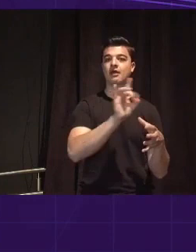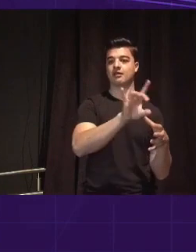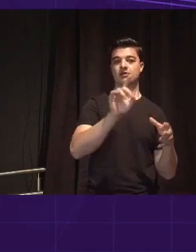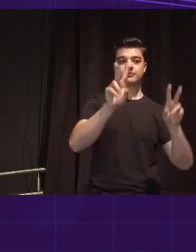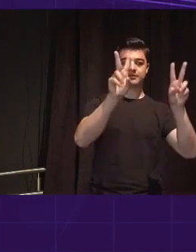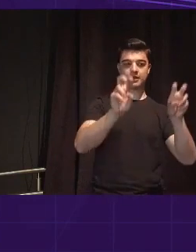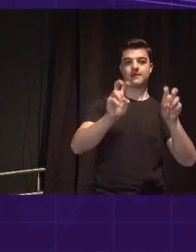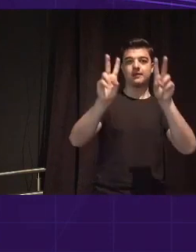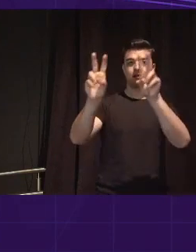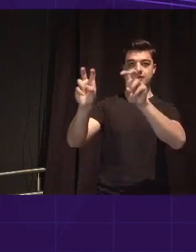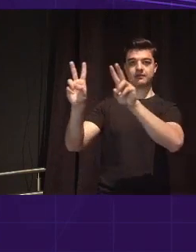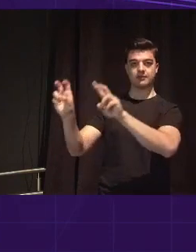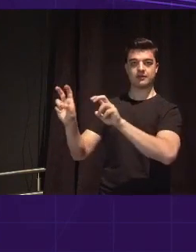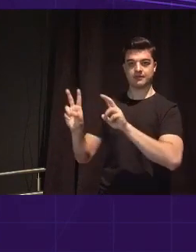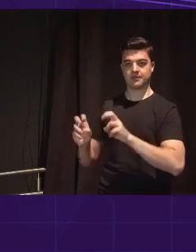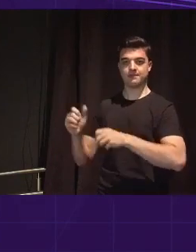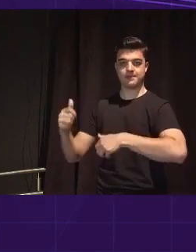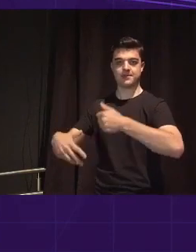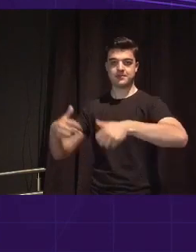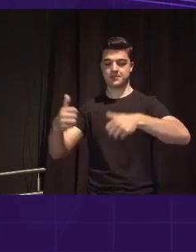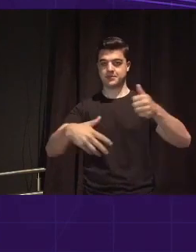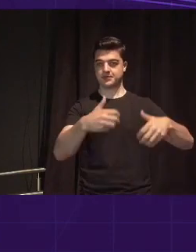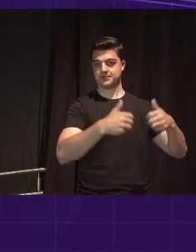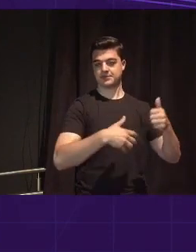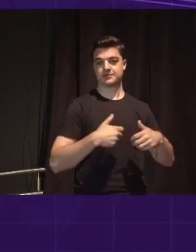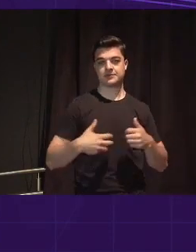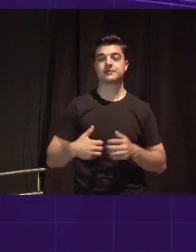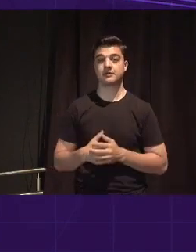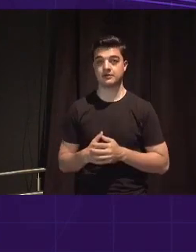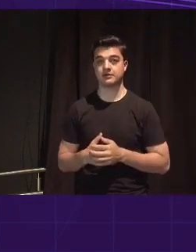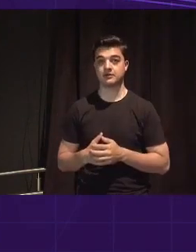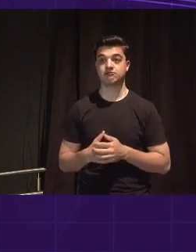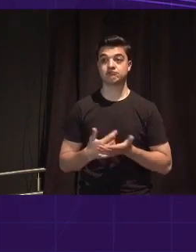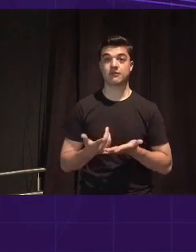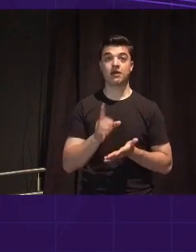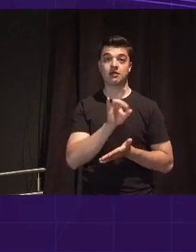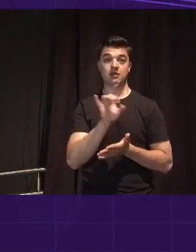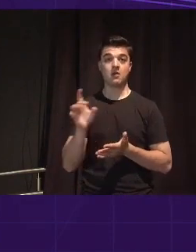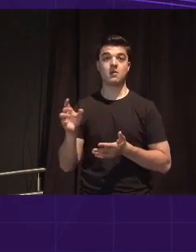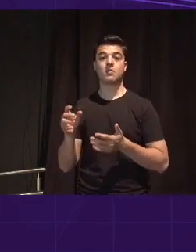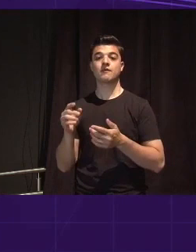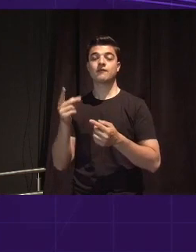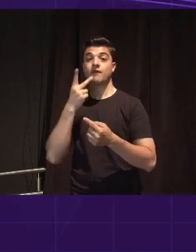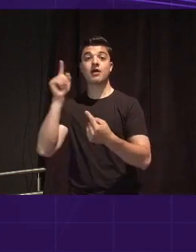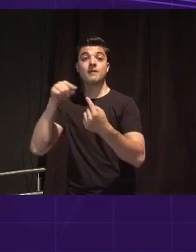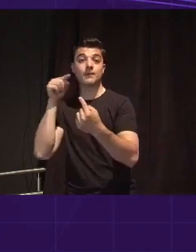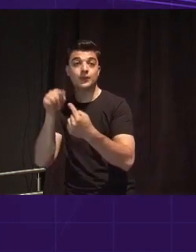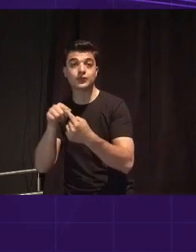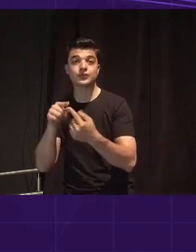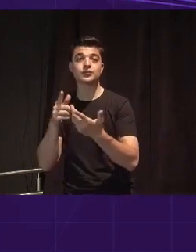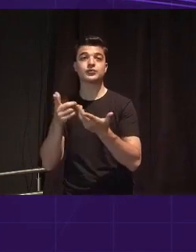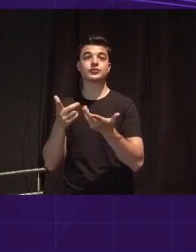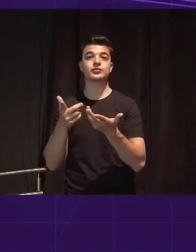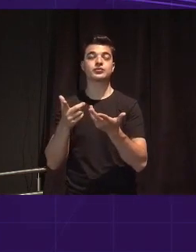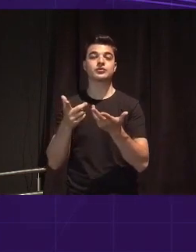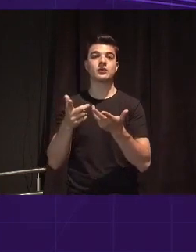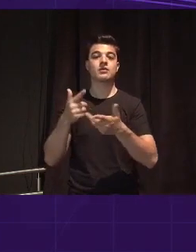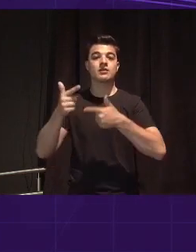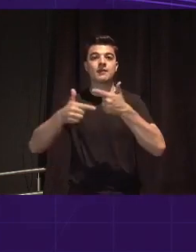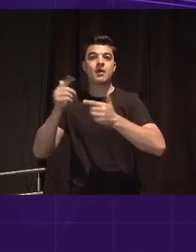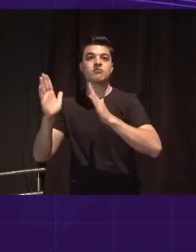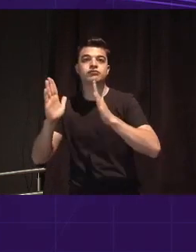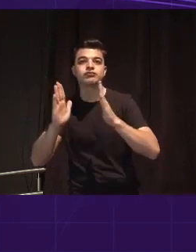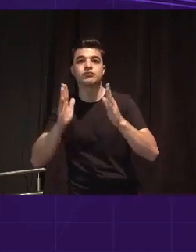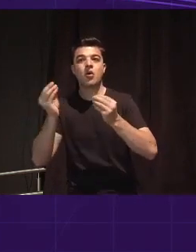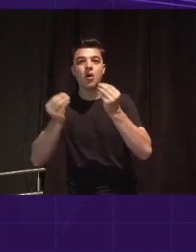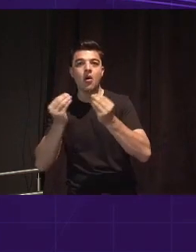teve outras pessoas da empresa falando sobre métricas de fluxo. Então, foi muito legal como a gente potencializou e esse